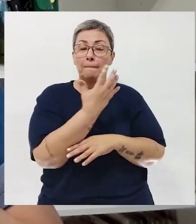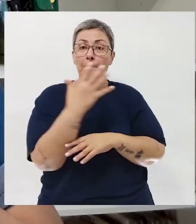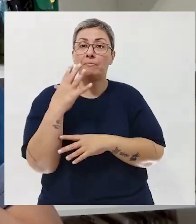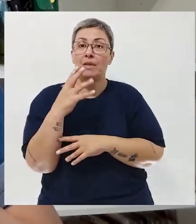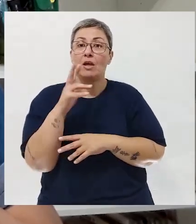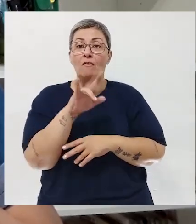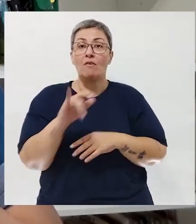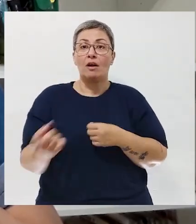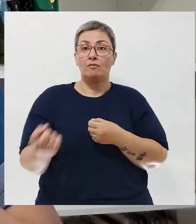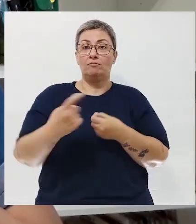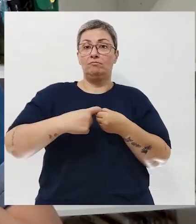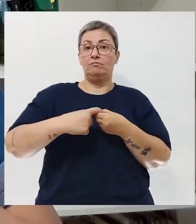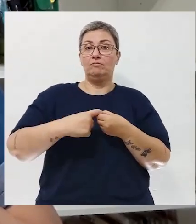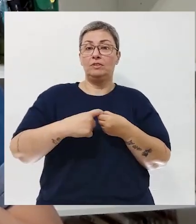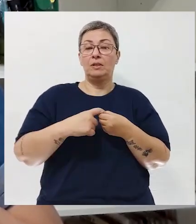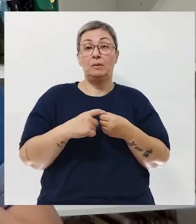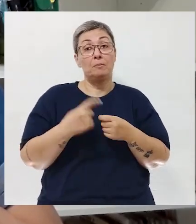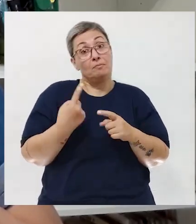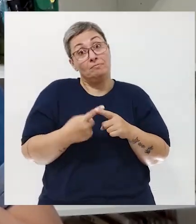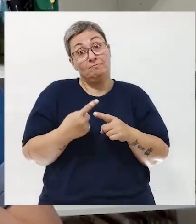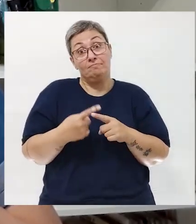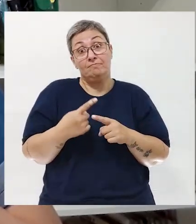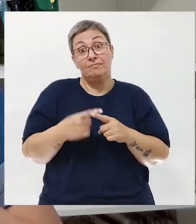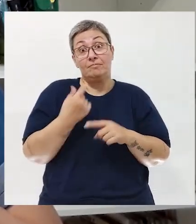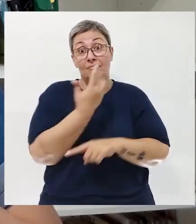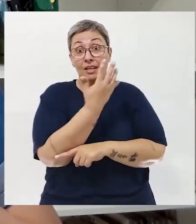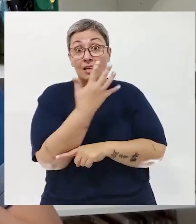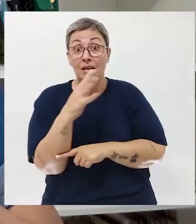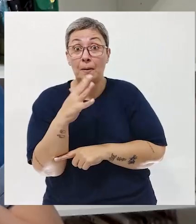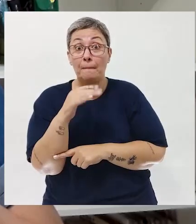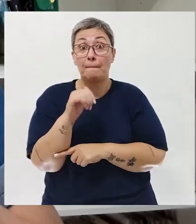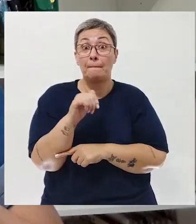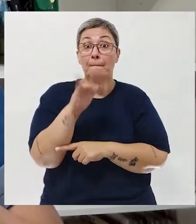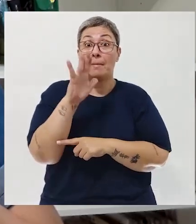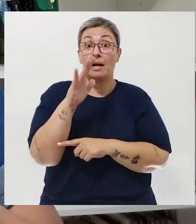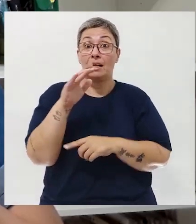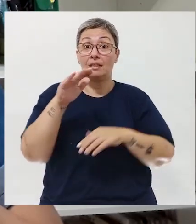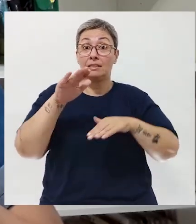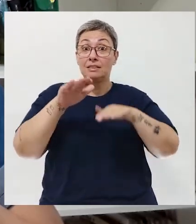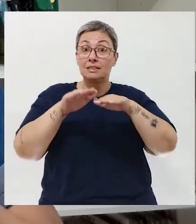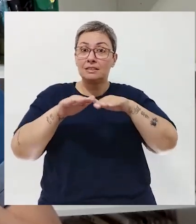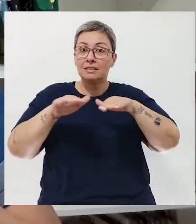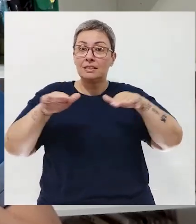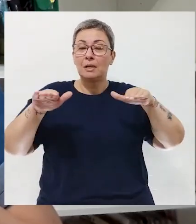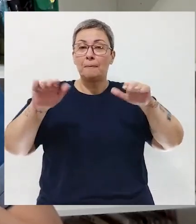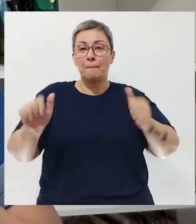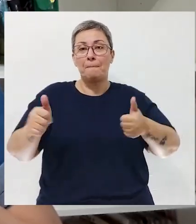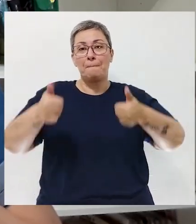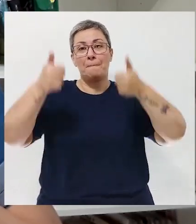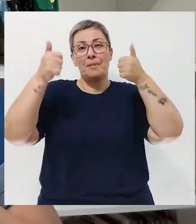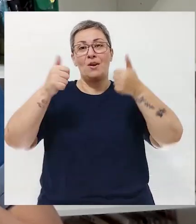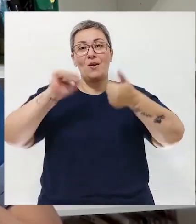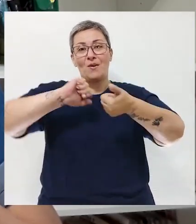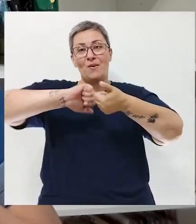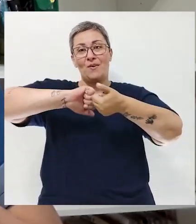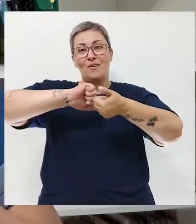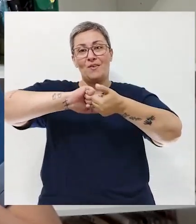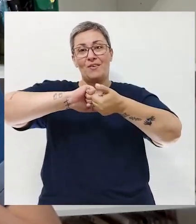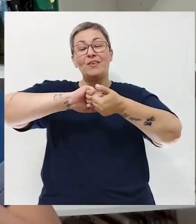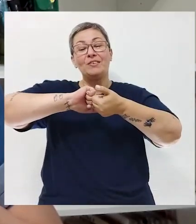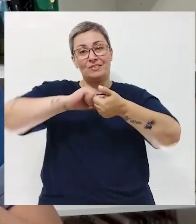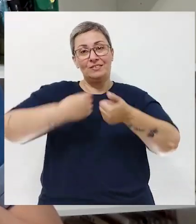terá retorno. Afinal, ambiente mais equilibrado melhora a